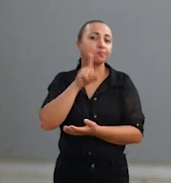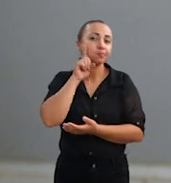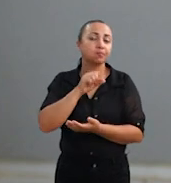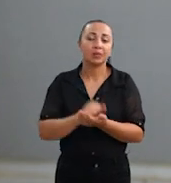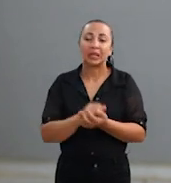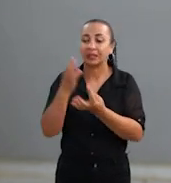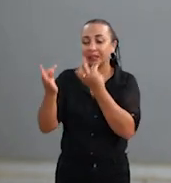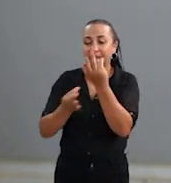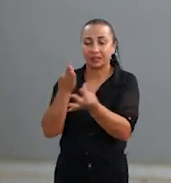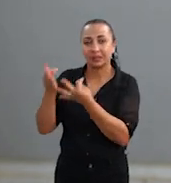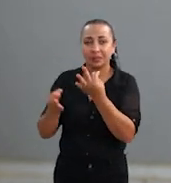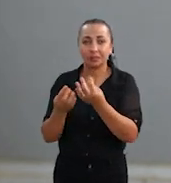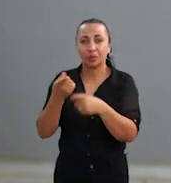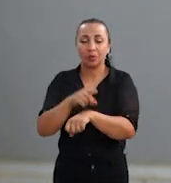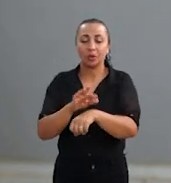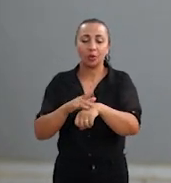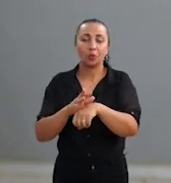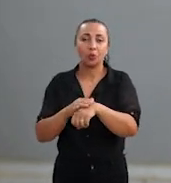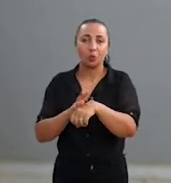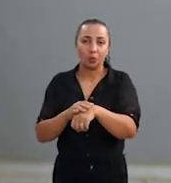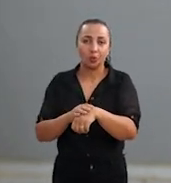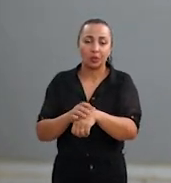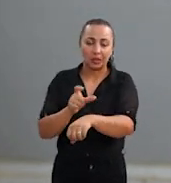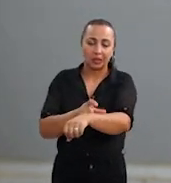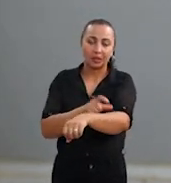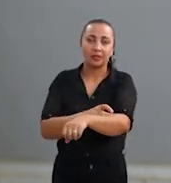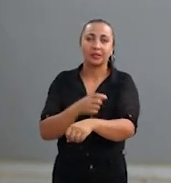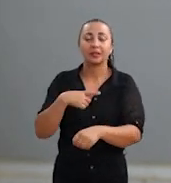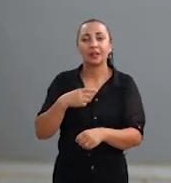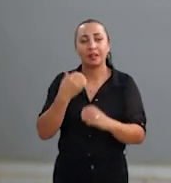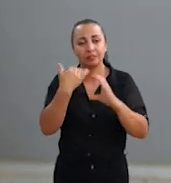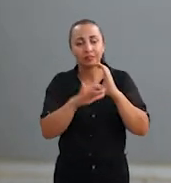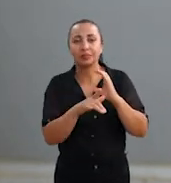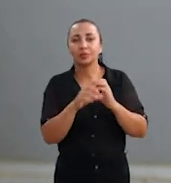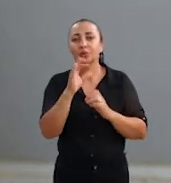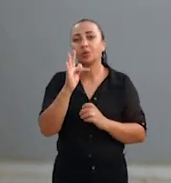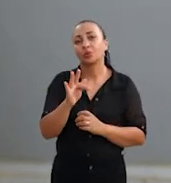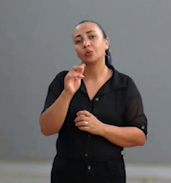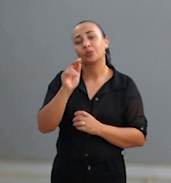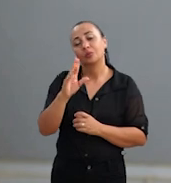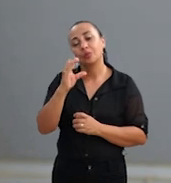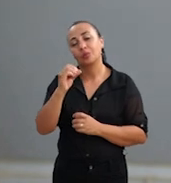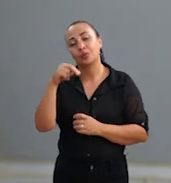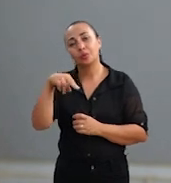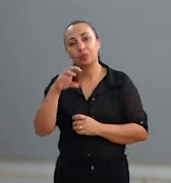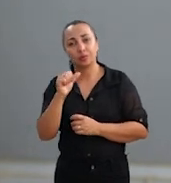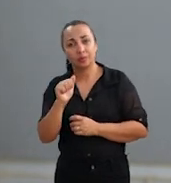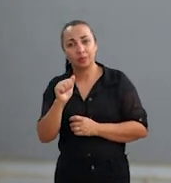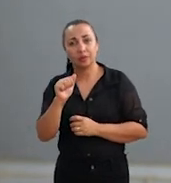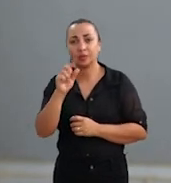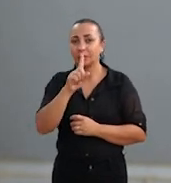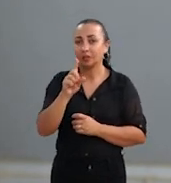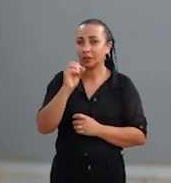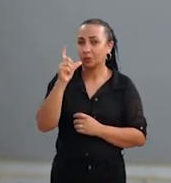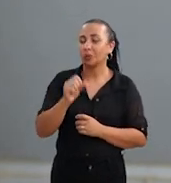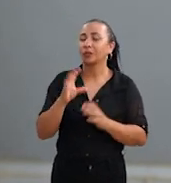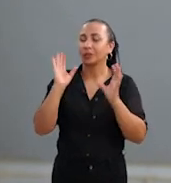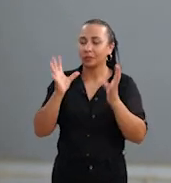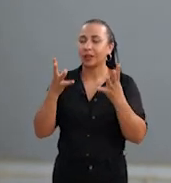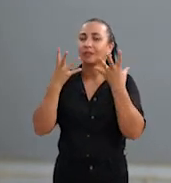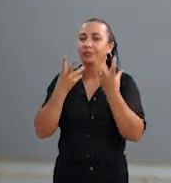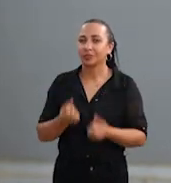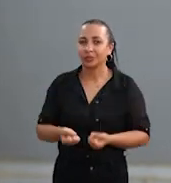americano, né, para tratamento de leishmaniose, ele está colocando o fluconazol. Ou seja, o FDA já deve